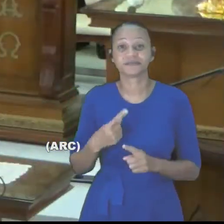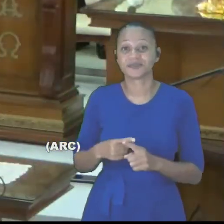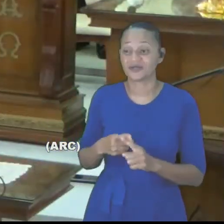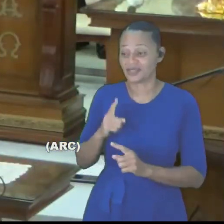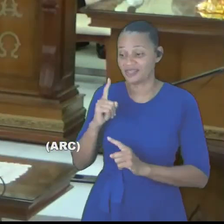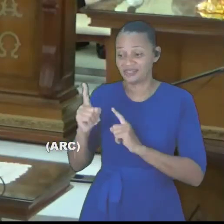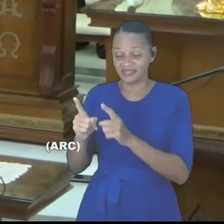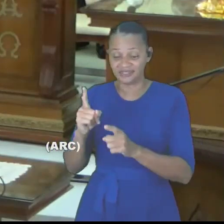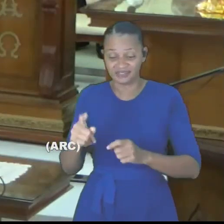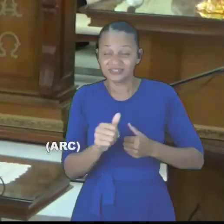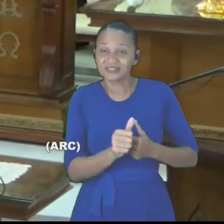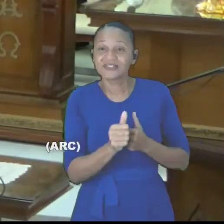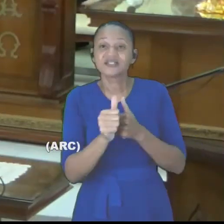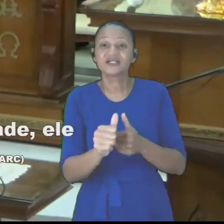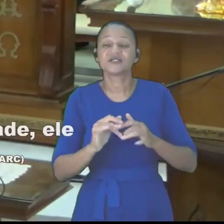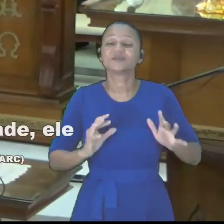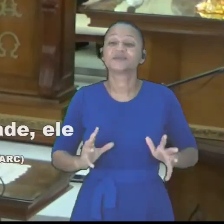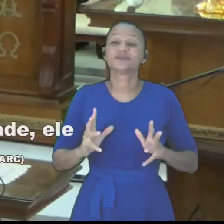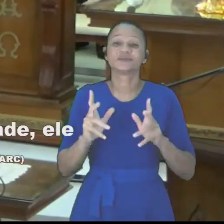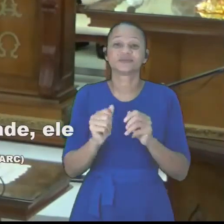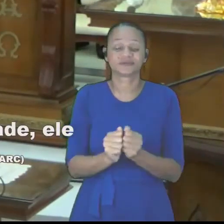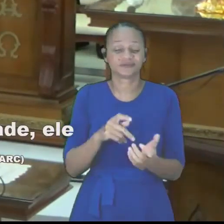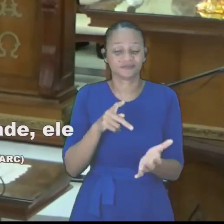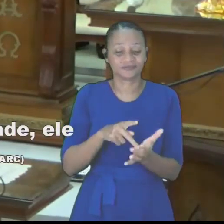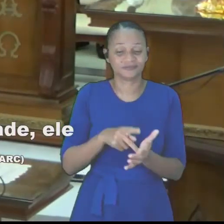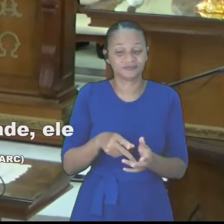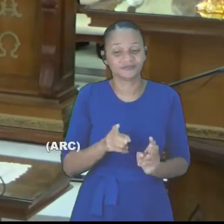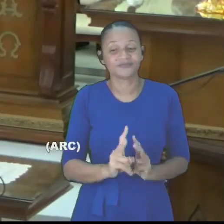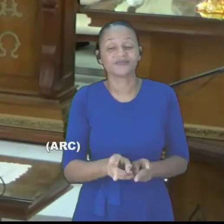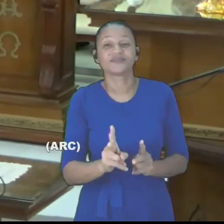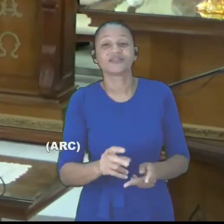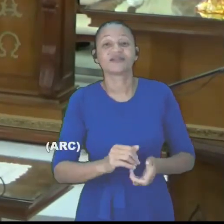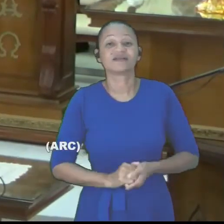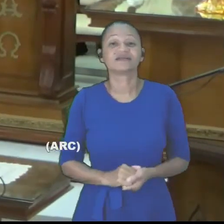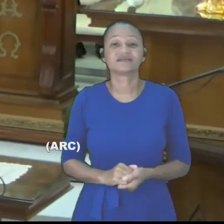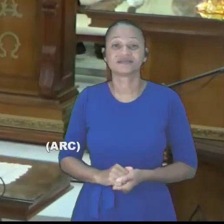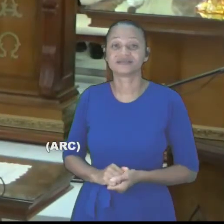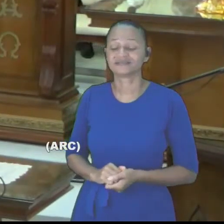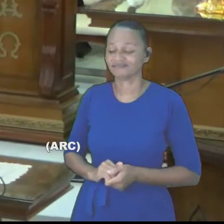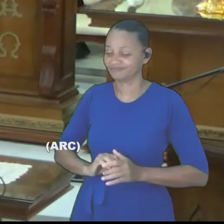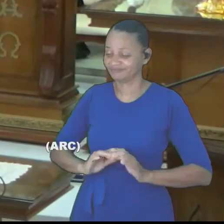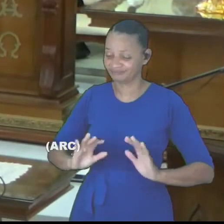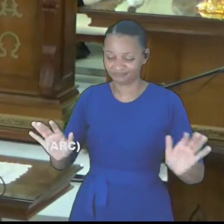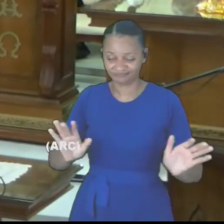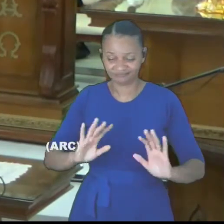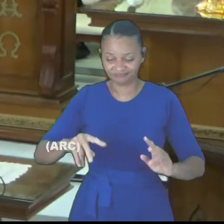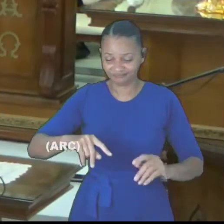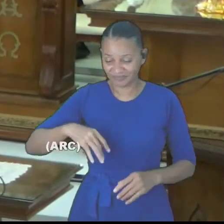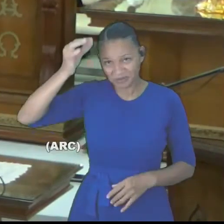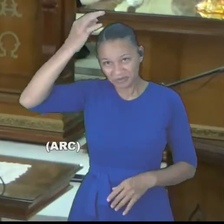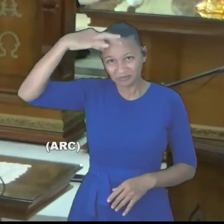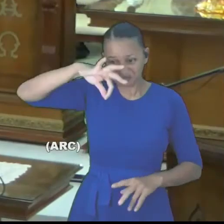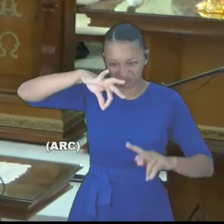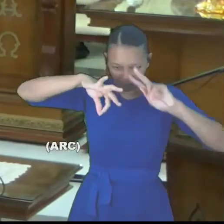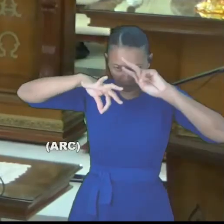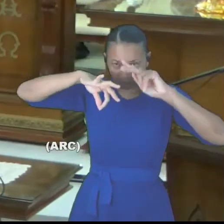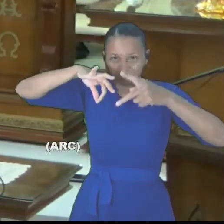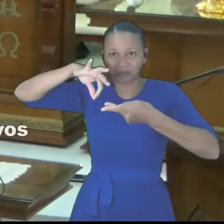guiará em toda a verdade. Prossiga. Porque não falará de si